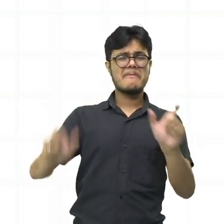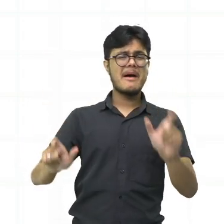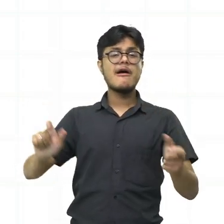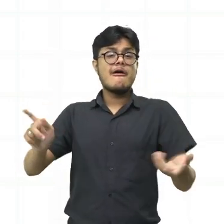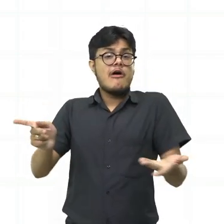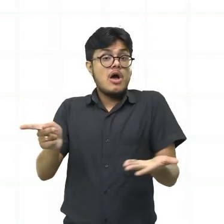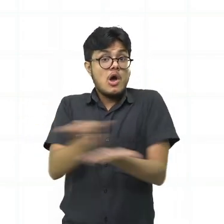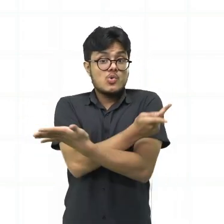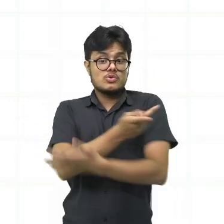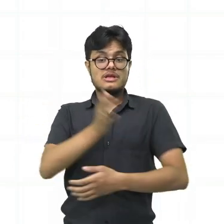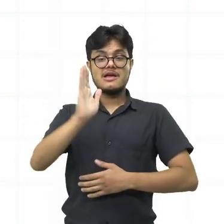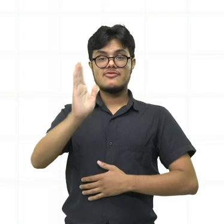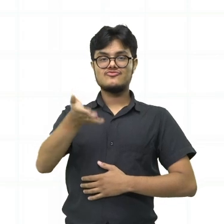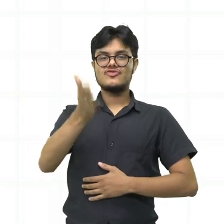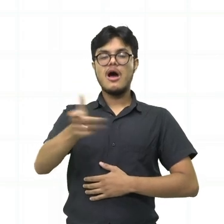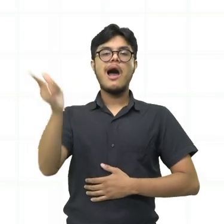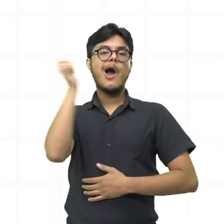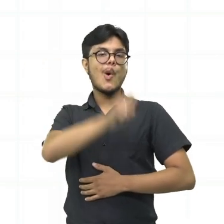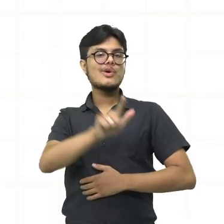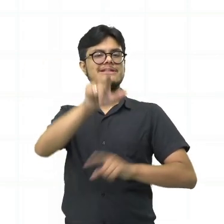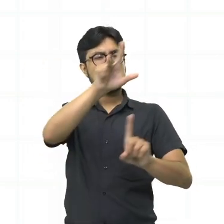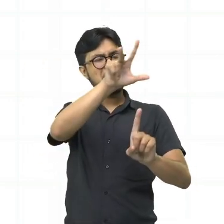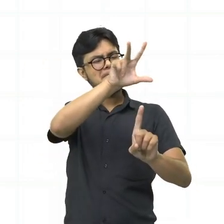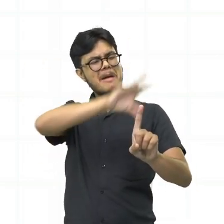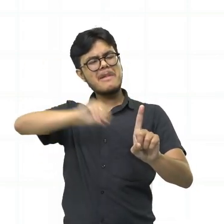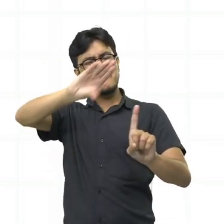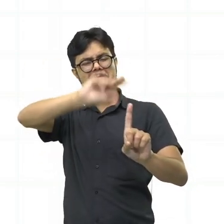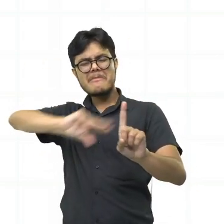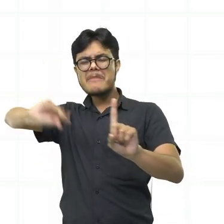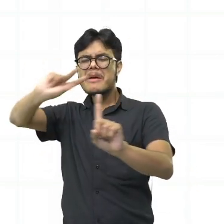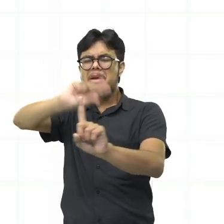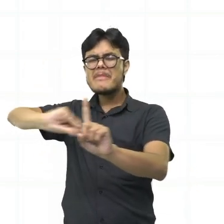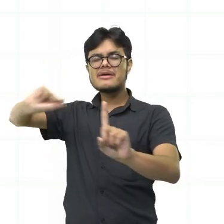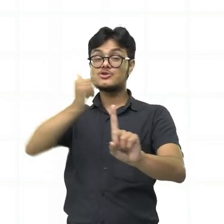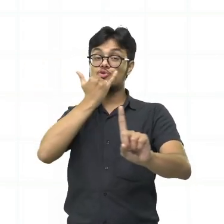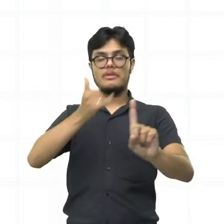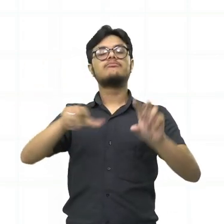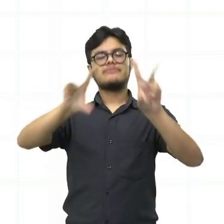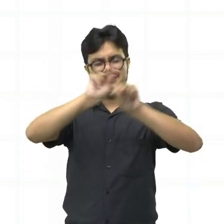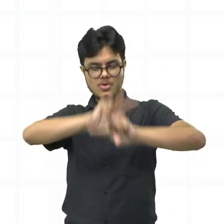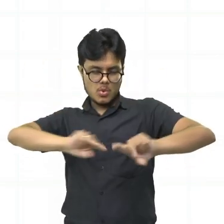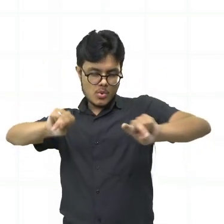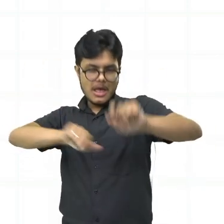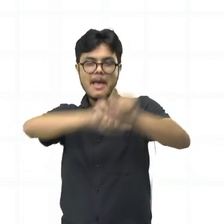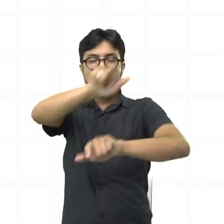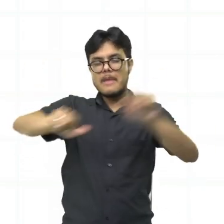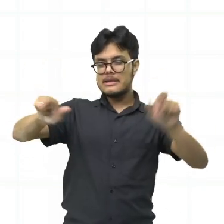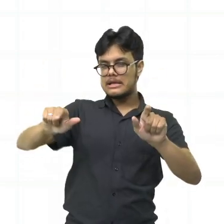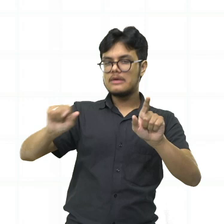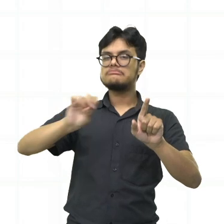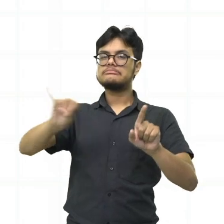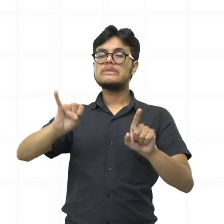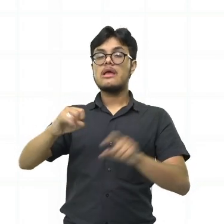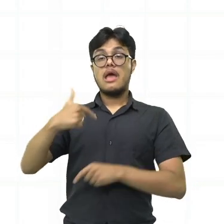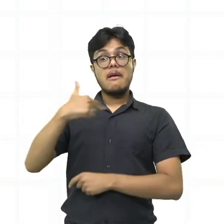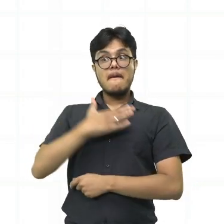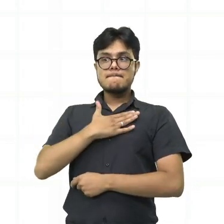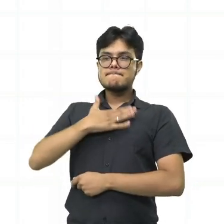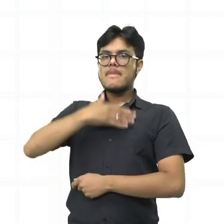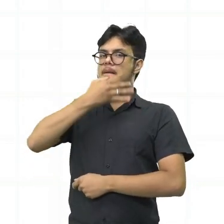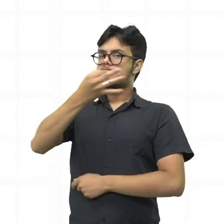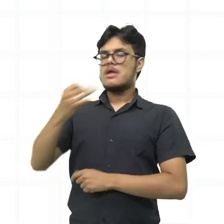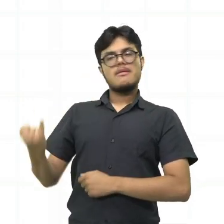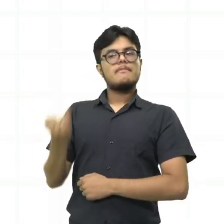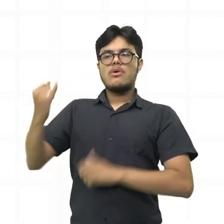né? Para eu convencer, olha aqui, convencer os nossos leitores de que a sua visão